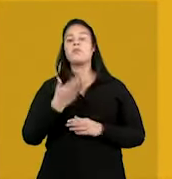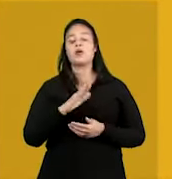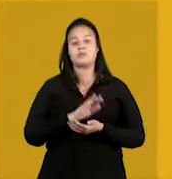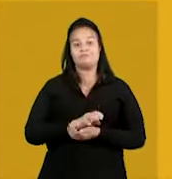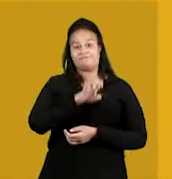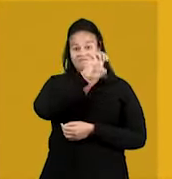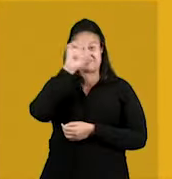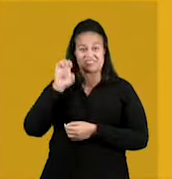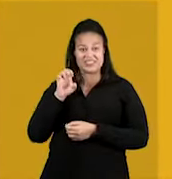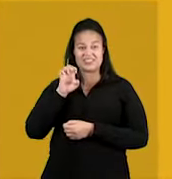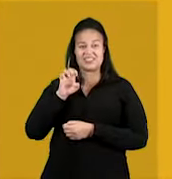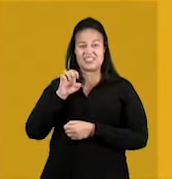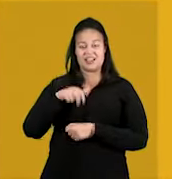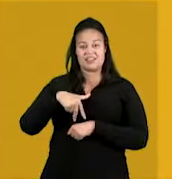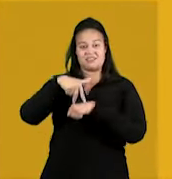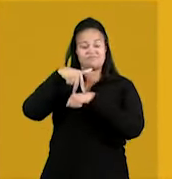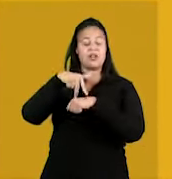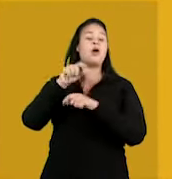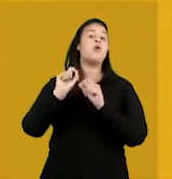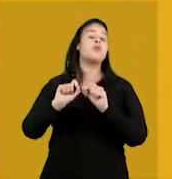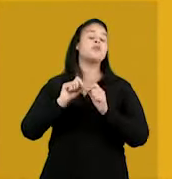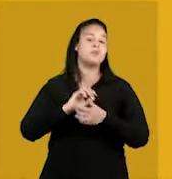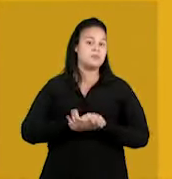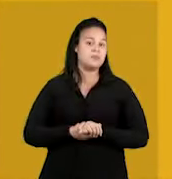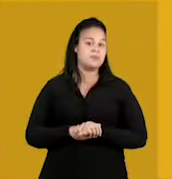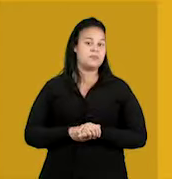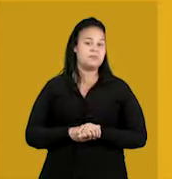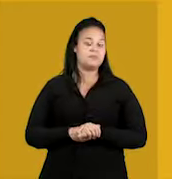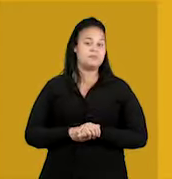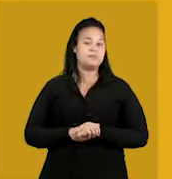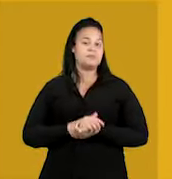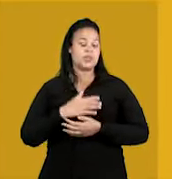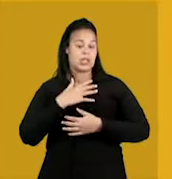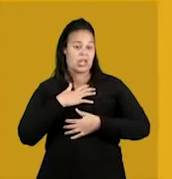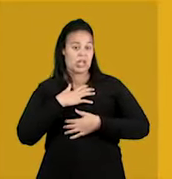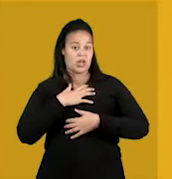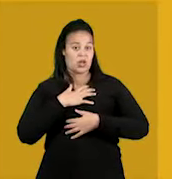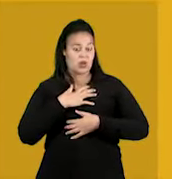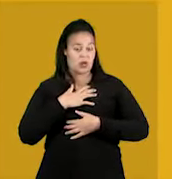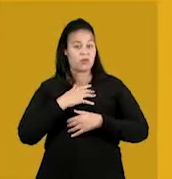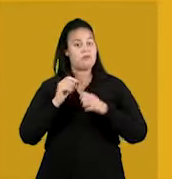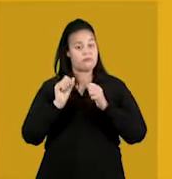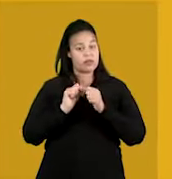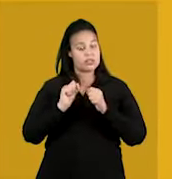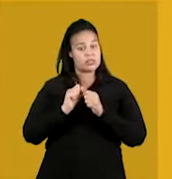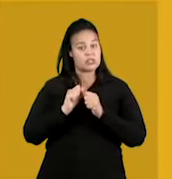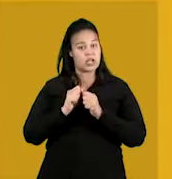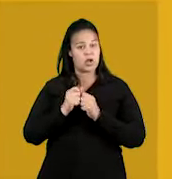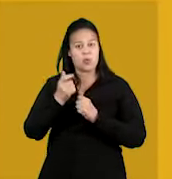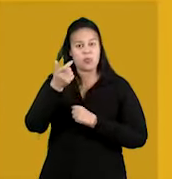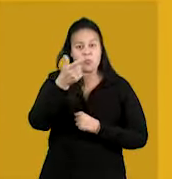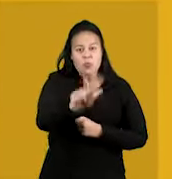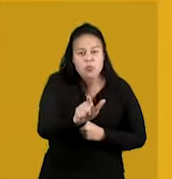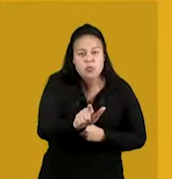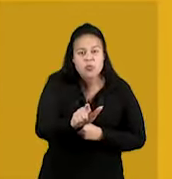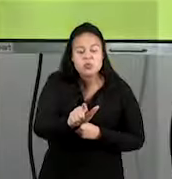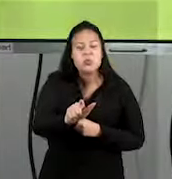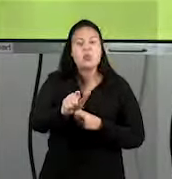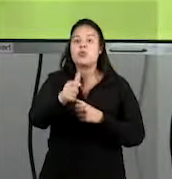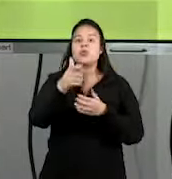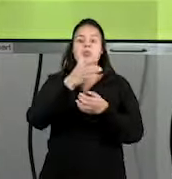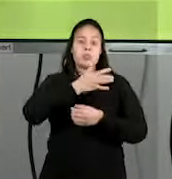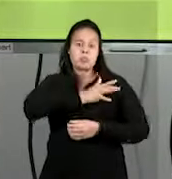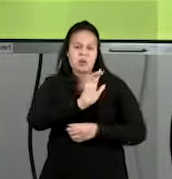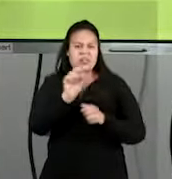da alteridade, que é aquela que você não deve fazer ao outro aquilo que você não gostaria que fizesse a você. A religião